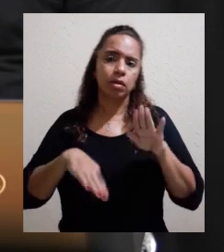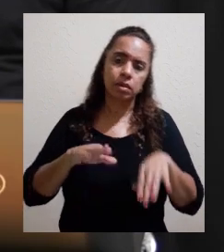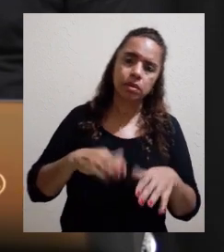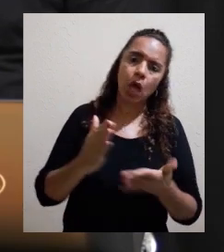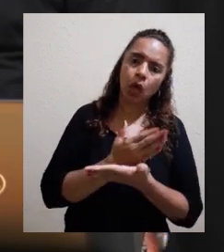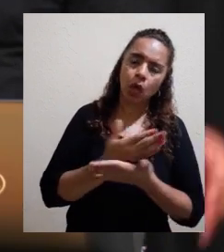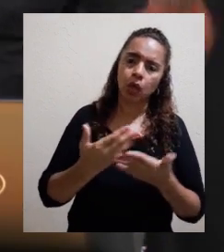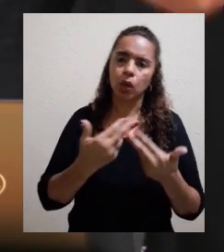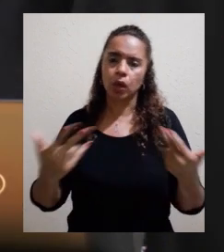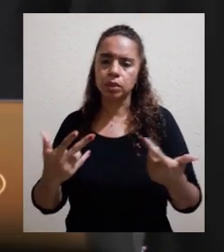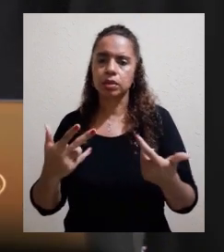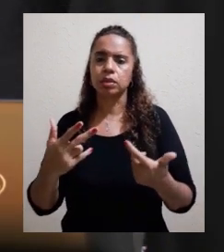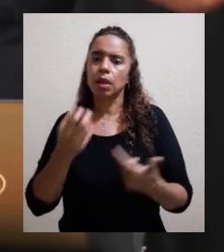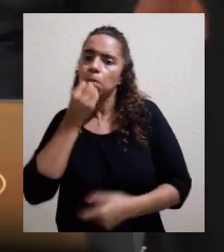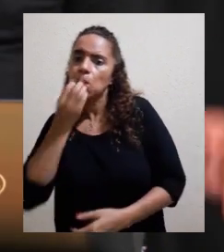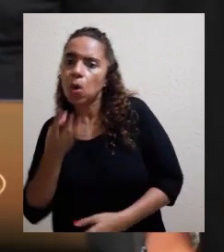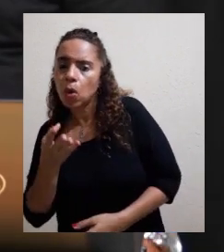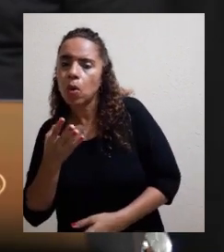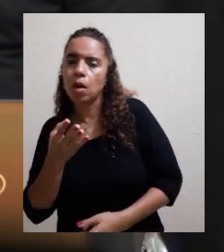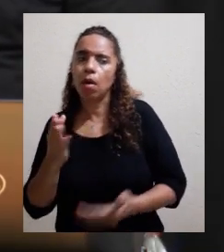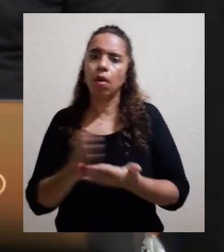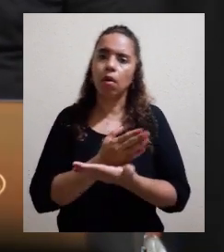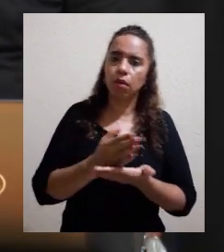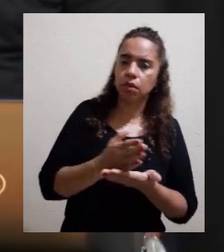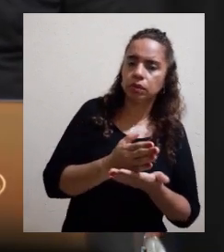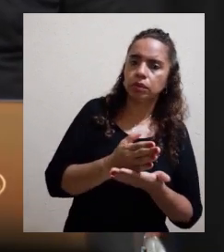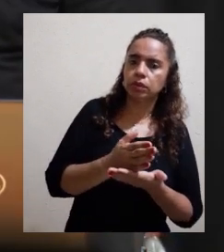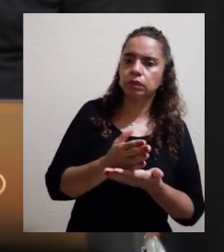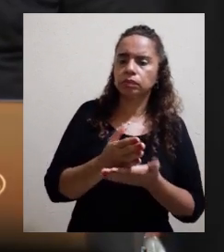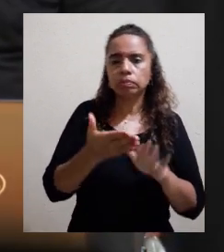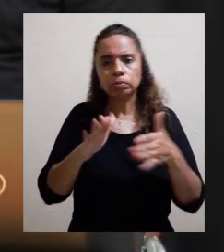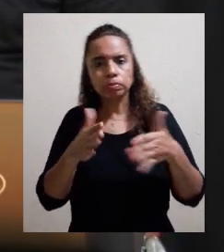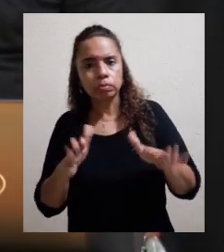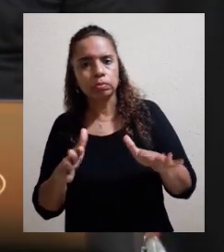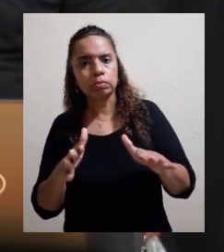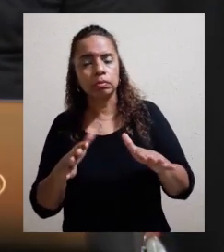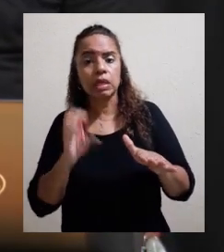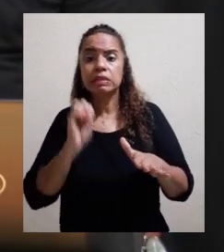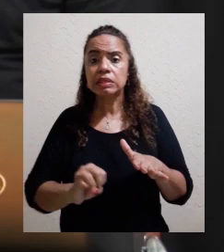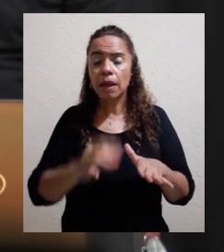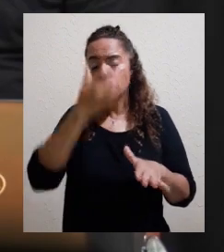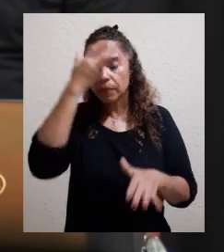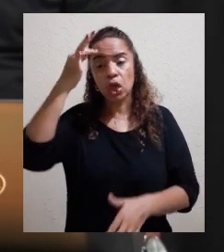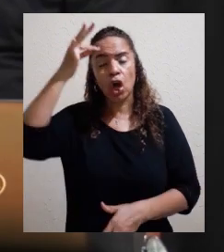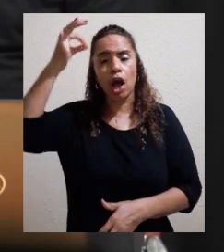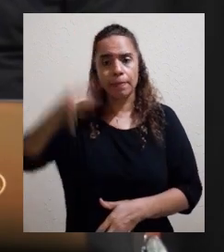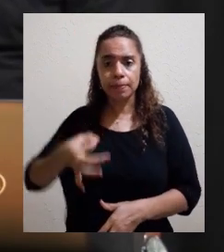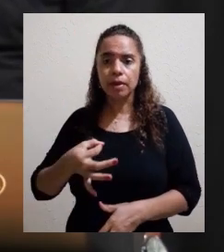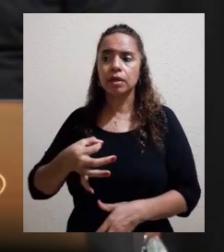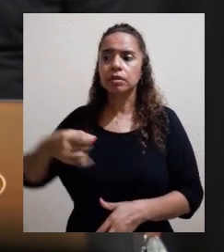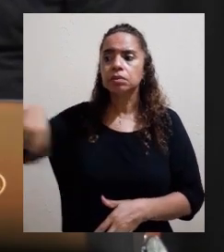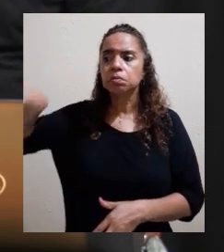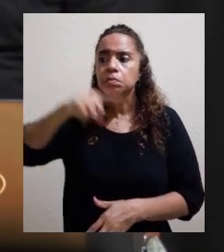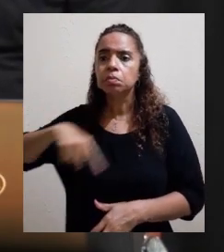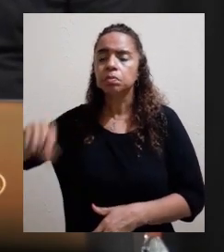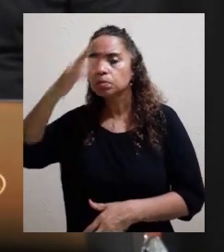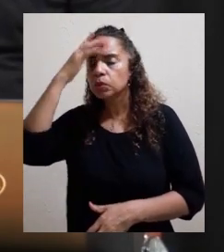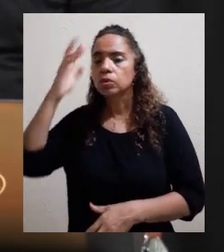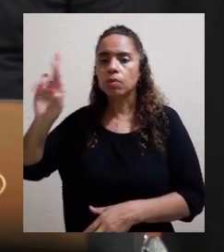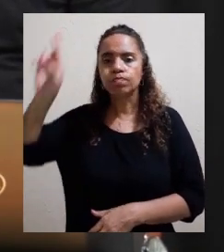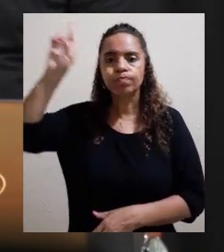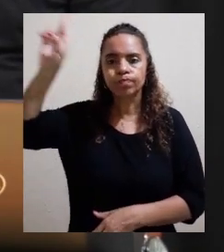ela faz bem, mas em algumas situações, quando você entende que a pessoa, o grupo que está na gestão sabe o que está